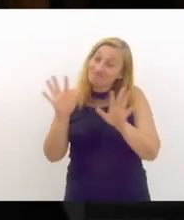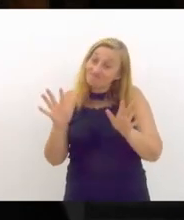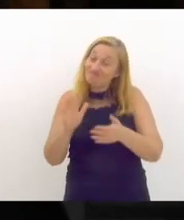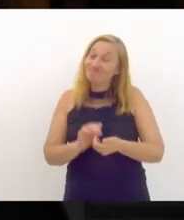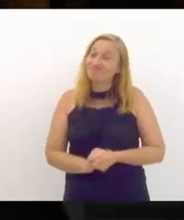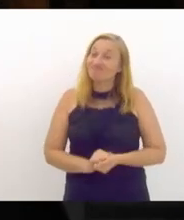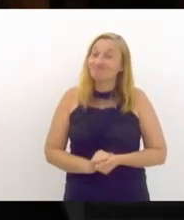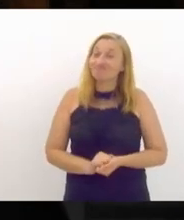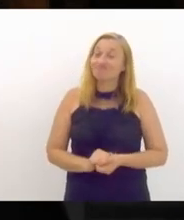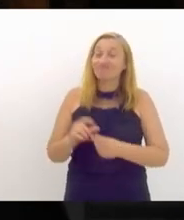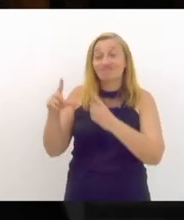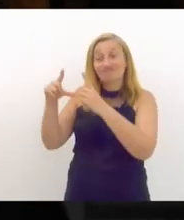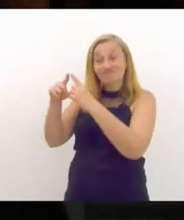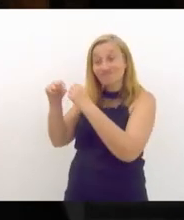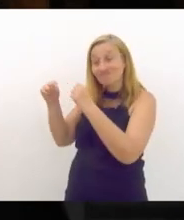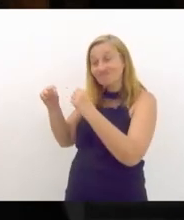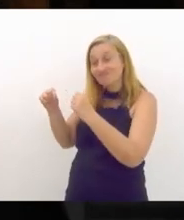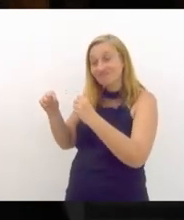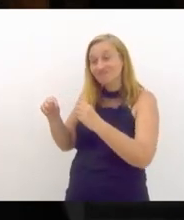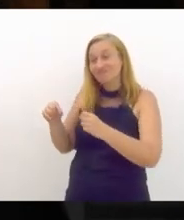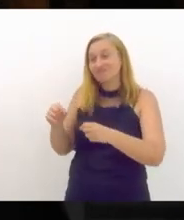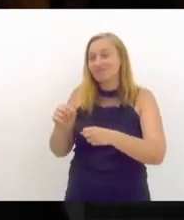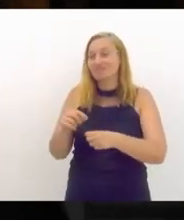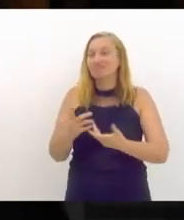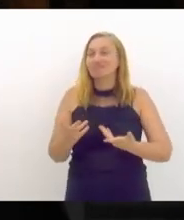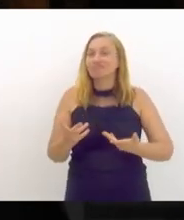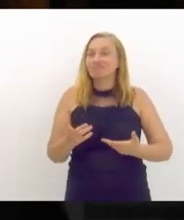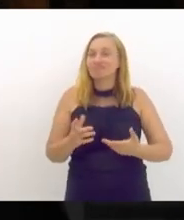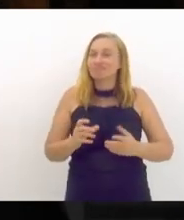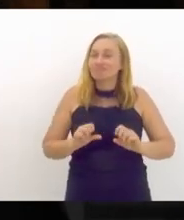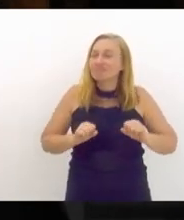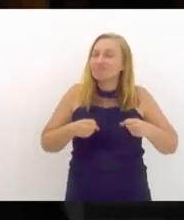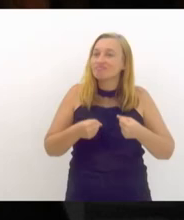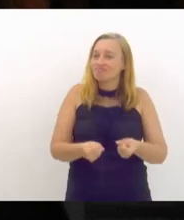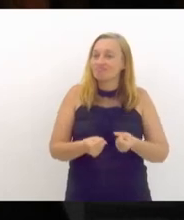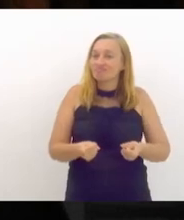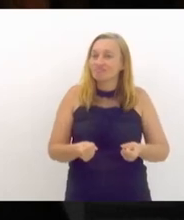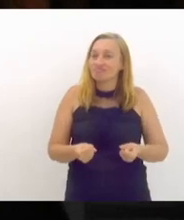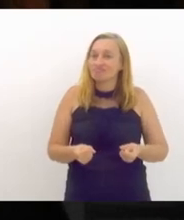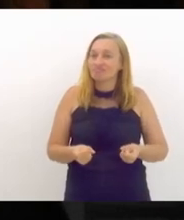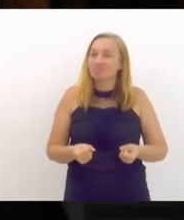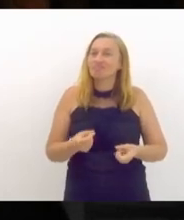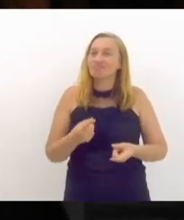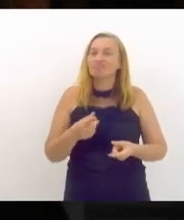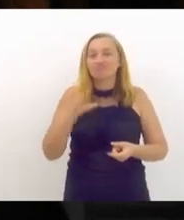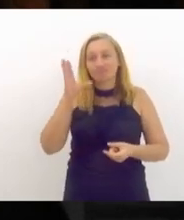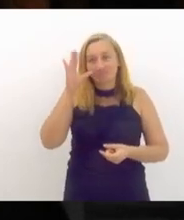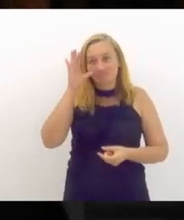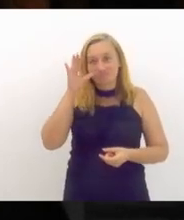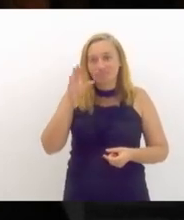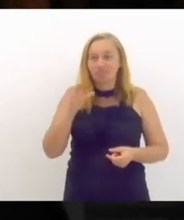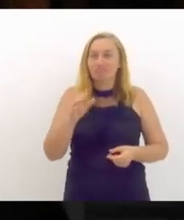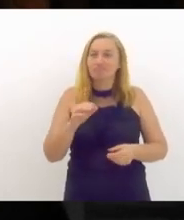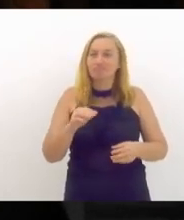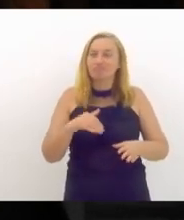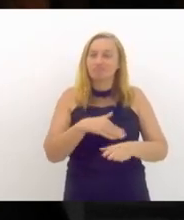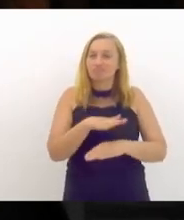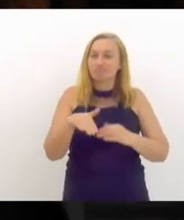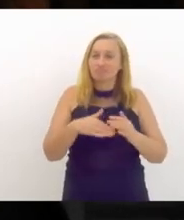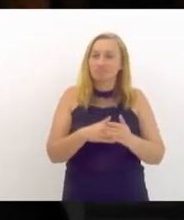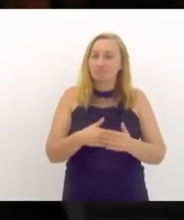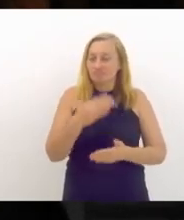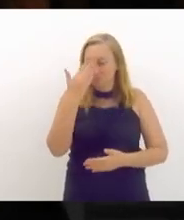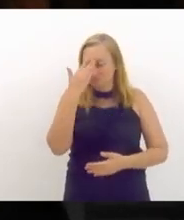ele está ali em Brasília buscando os interesses da nação, em especial do nosso estado. Muito obrigado,